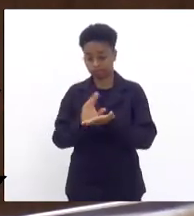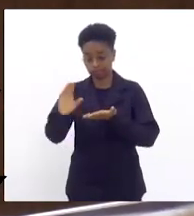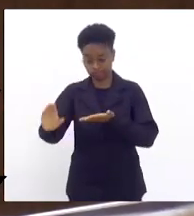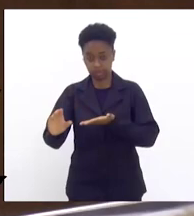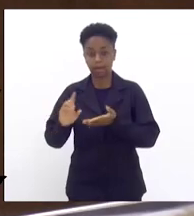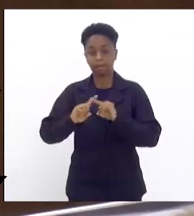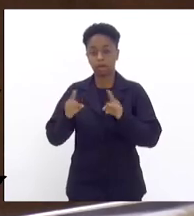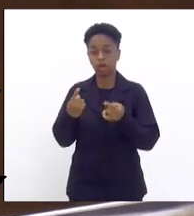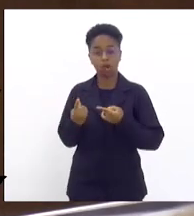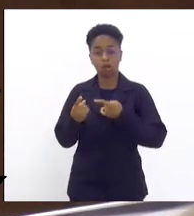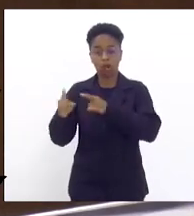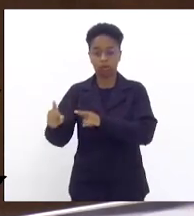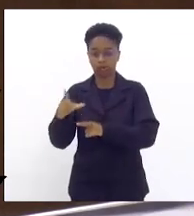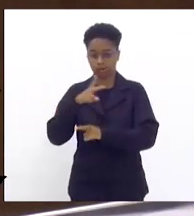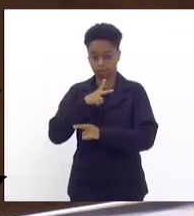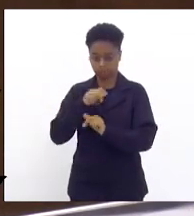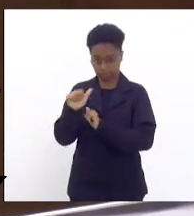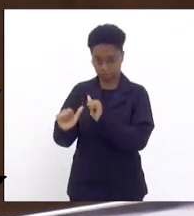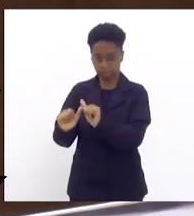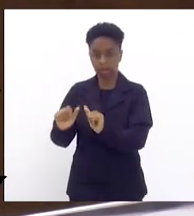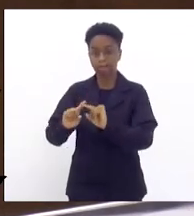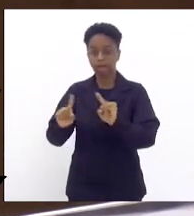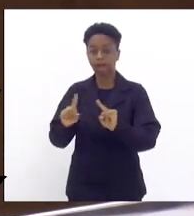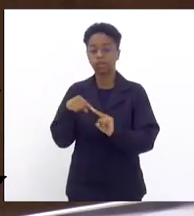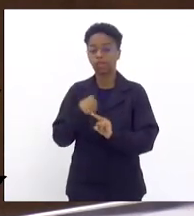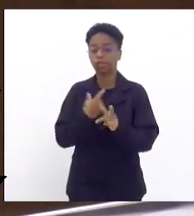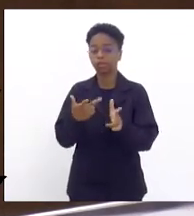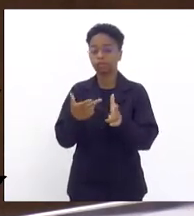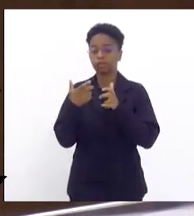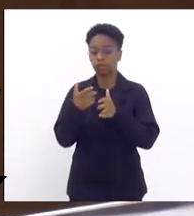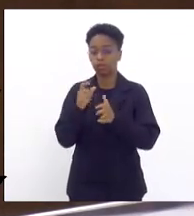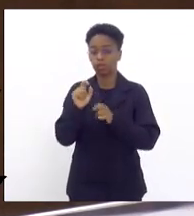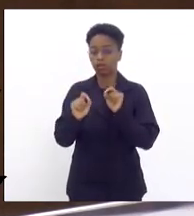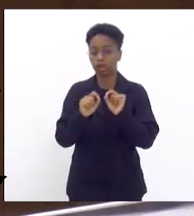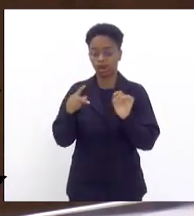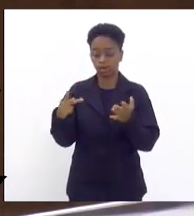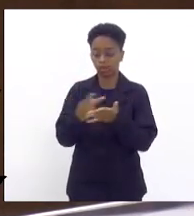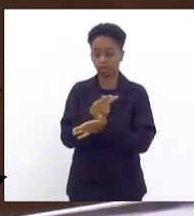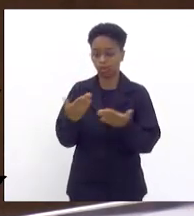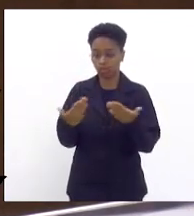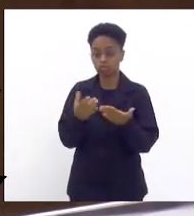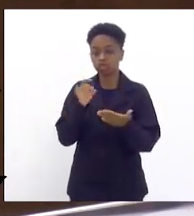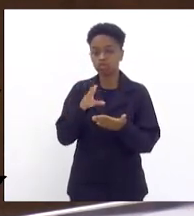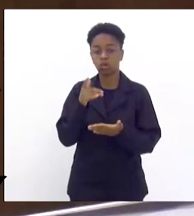relação ao que está acontecendo hoje. Na verdade, só conseguiram botar hidrômetro,